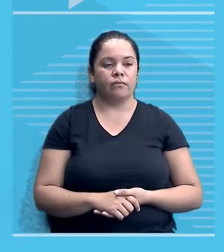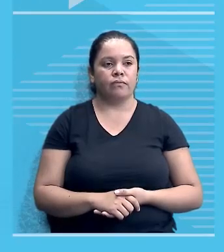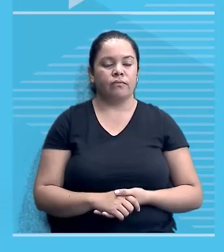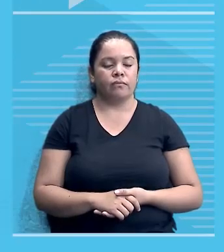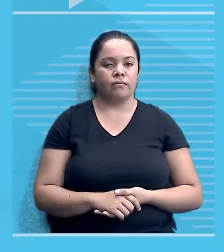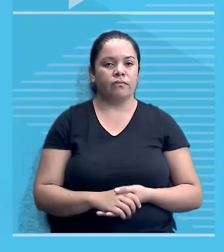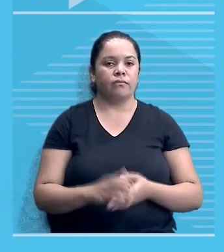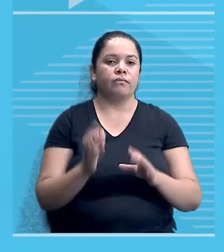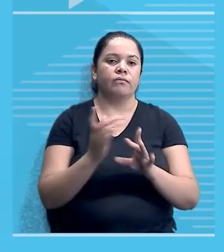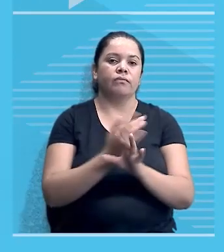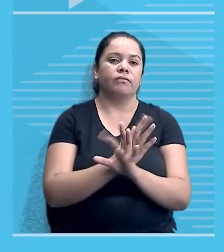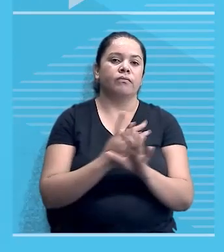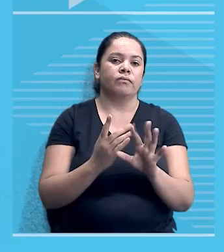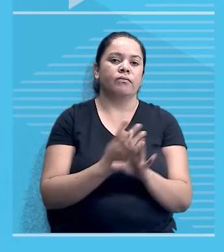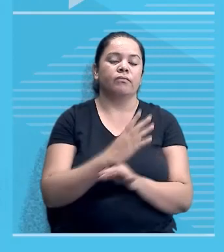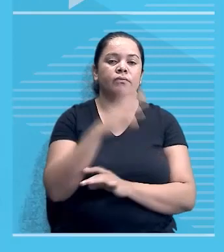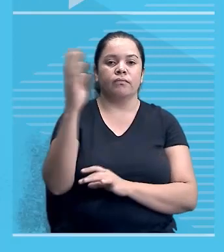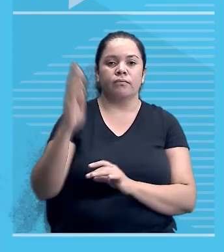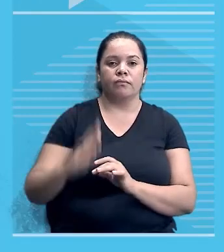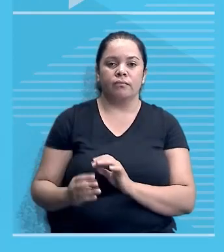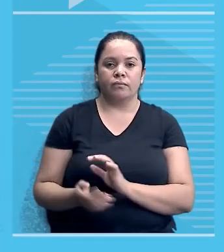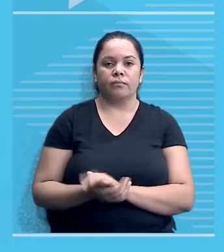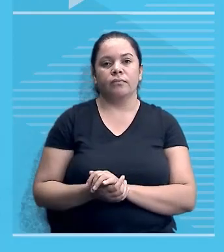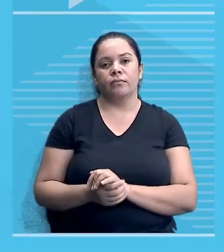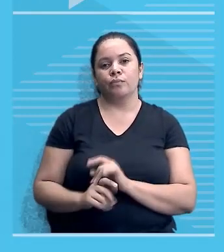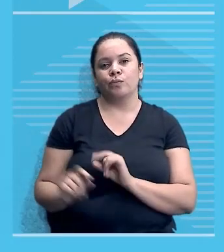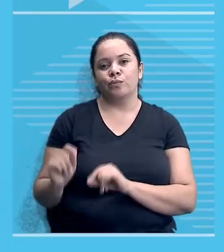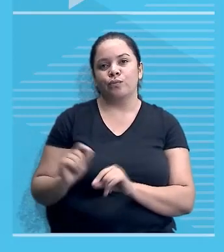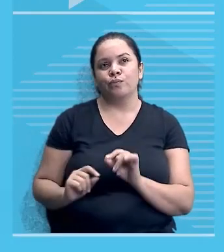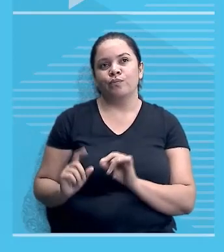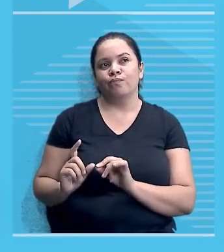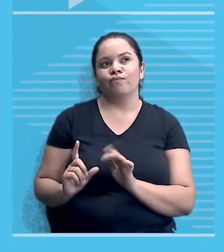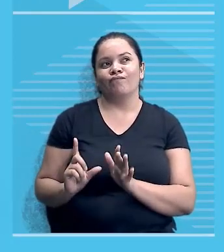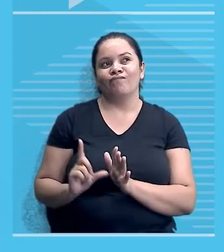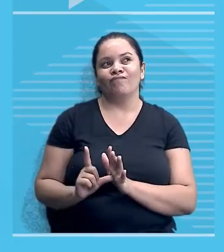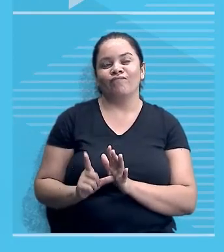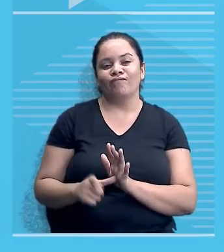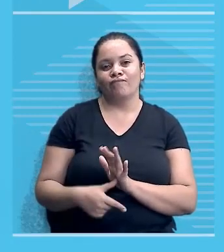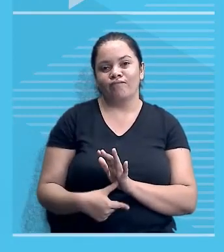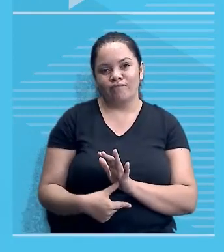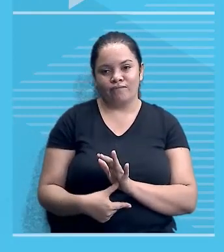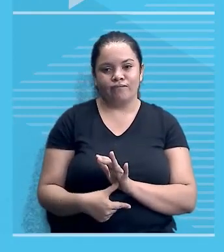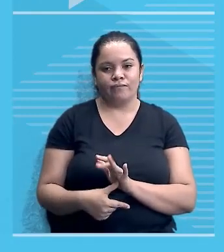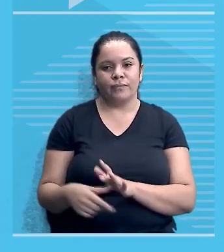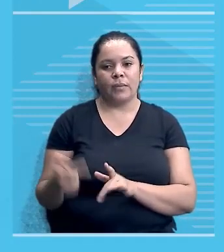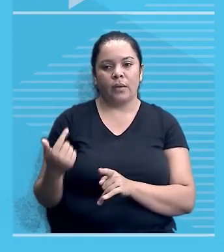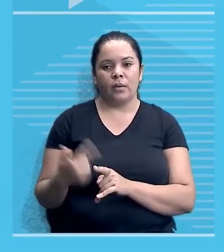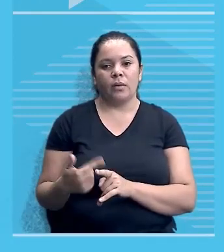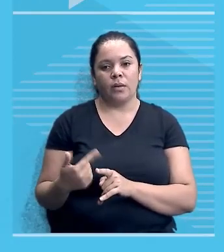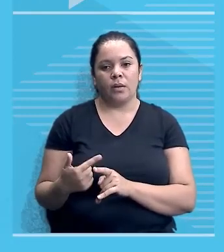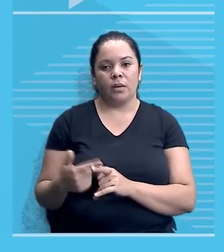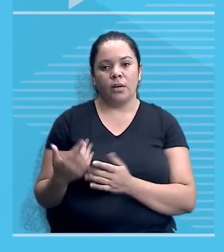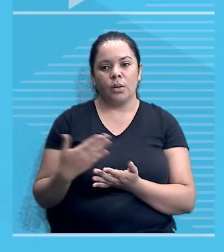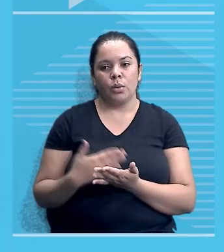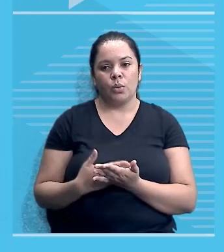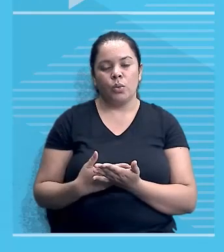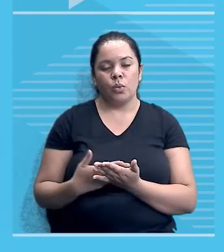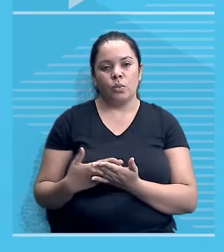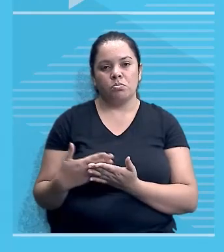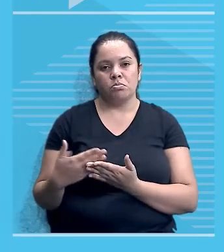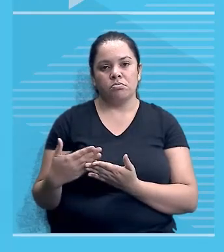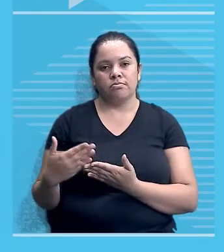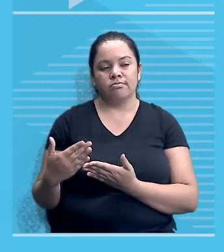desenvolvidos né ela foi uma urbanização mais tardia porque ela iniciou-se né ela